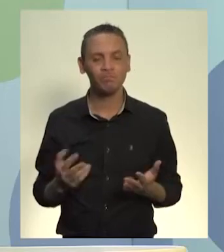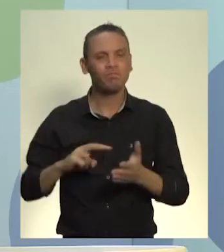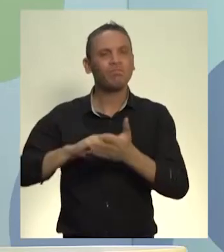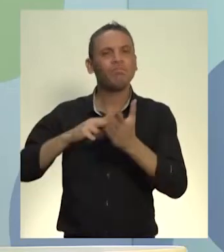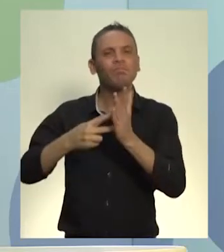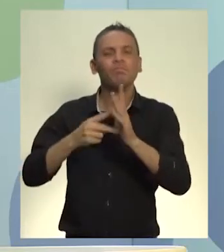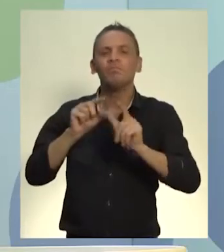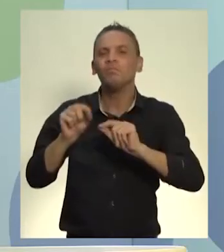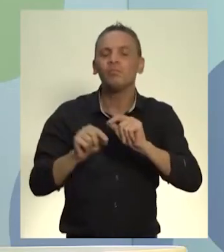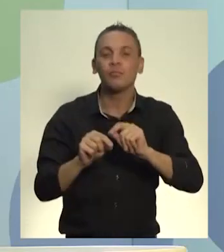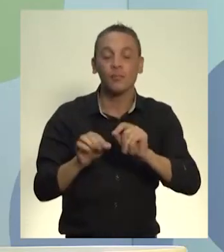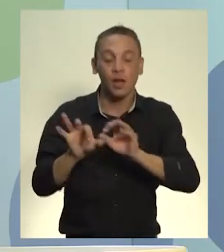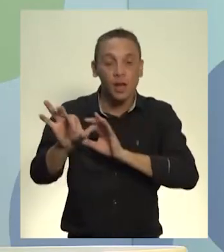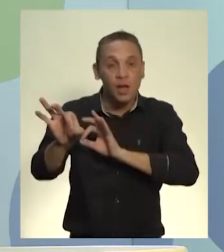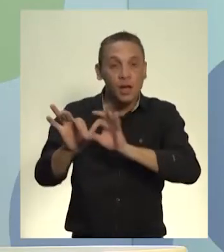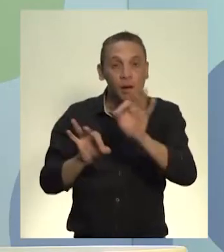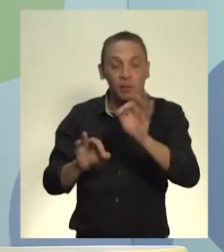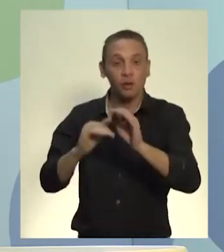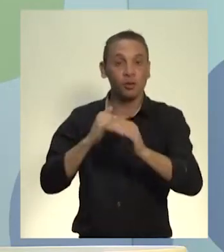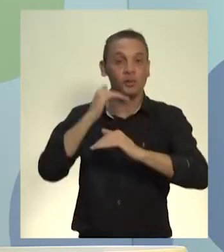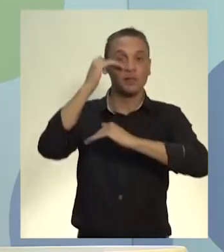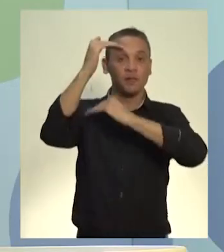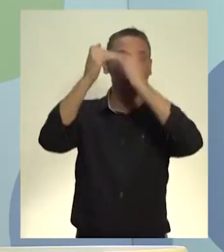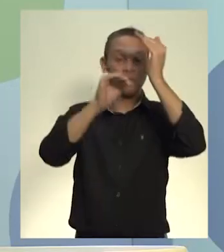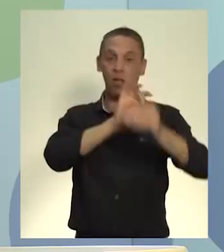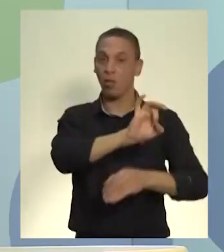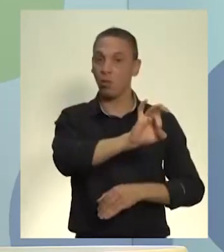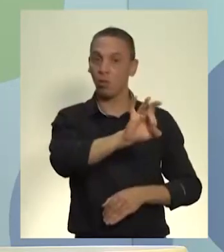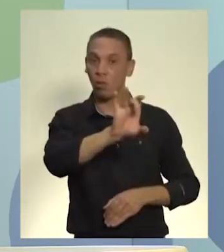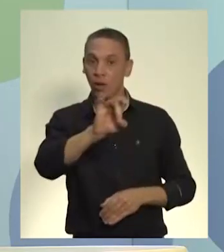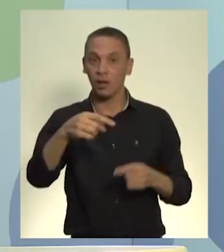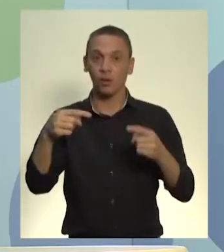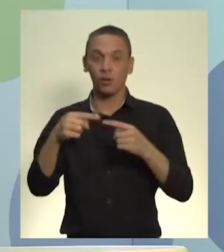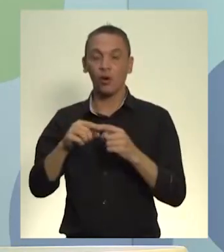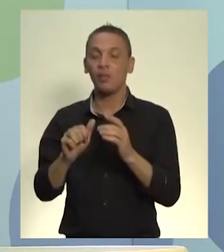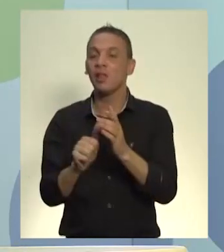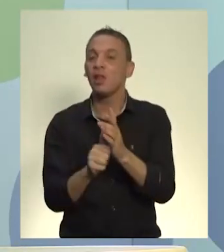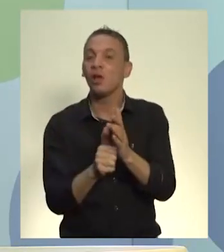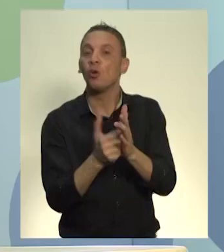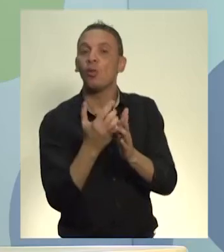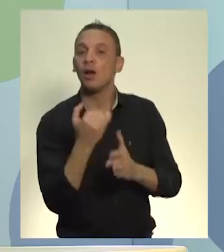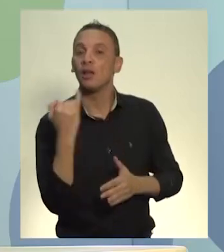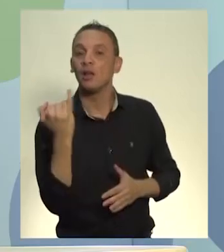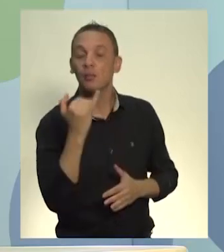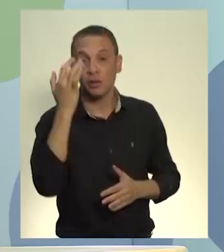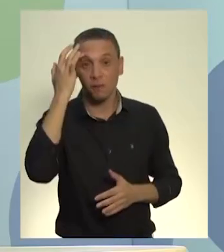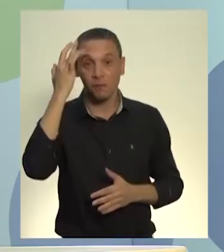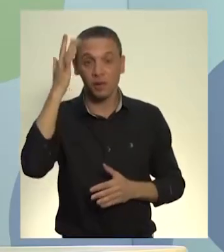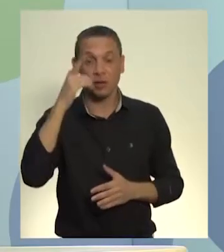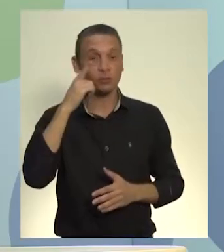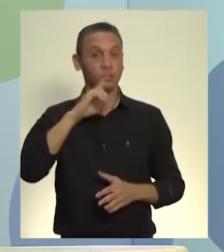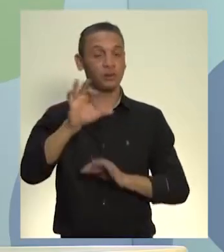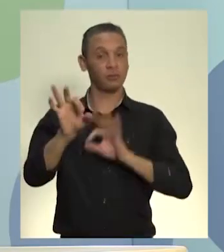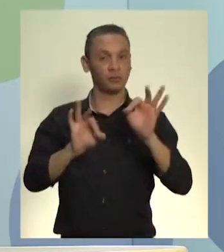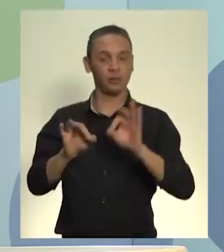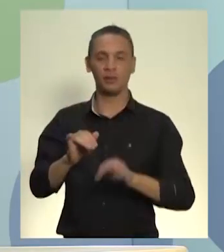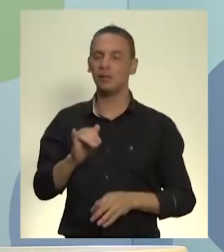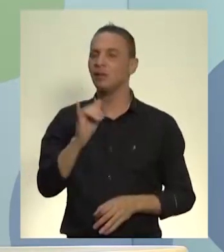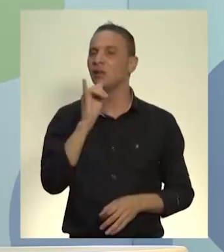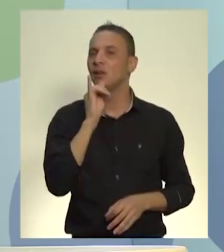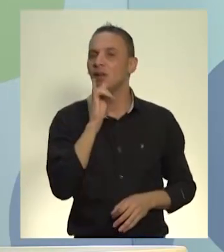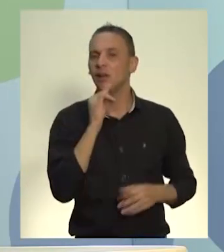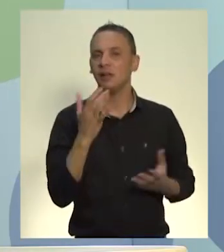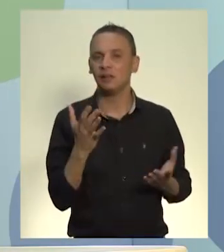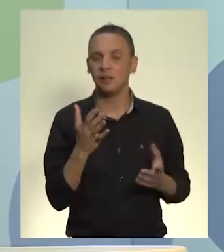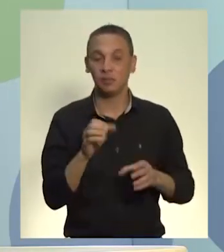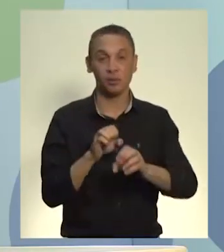esse plano de desenvolvimento pessoal vai contar com quais os pontos fortes, e aí, por exemplo,